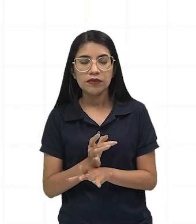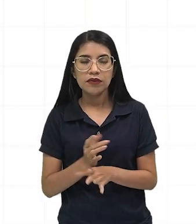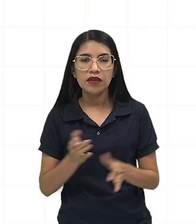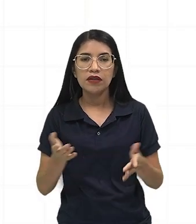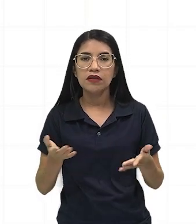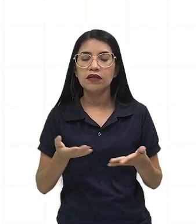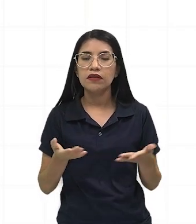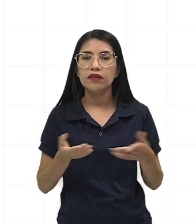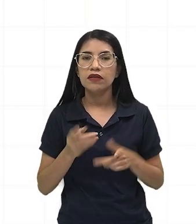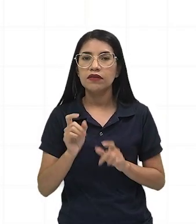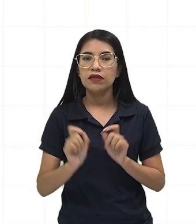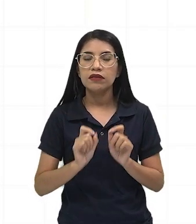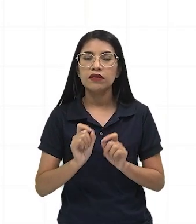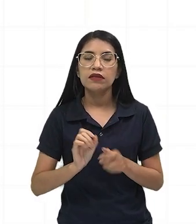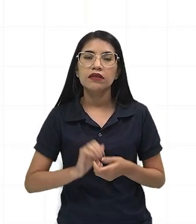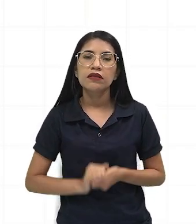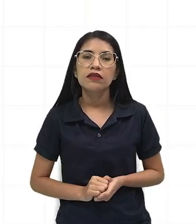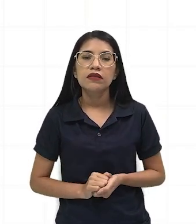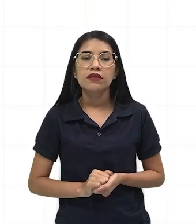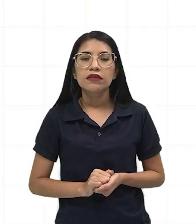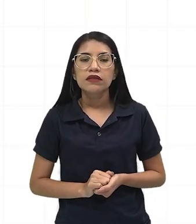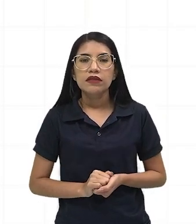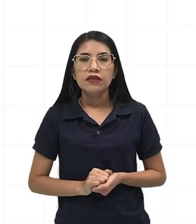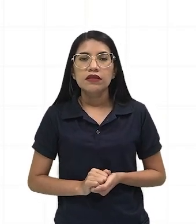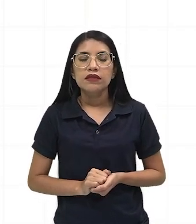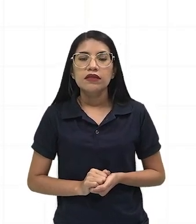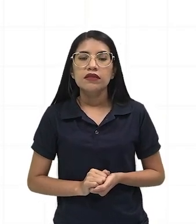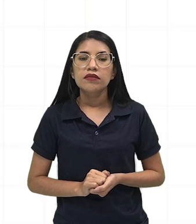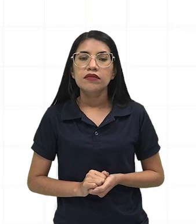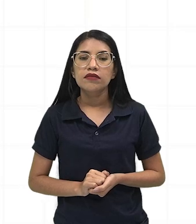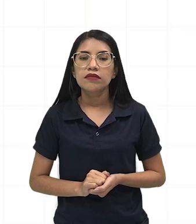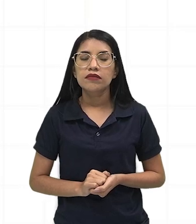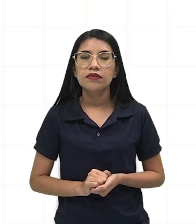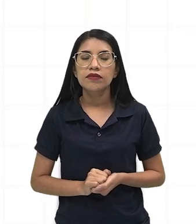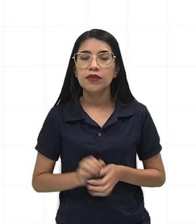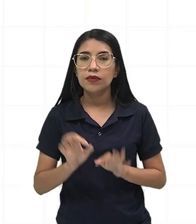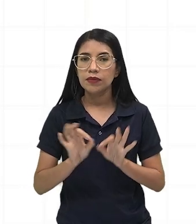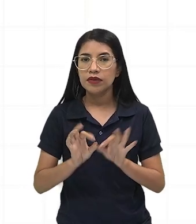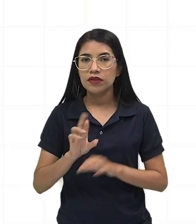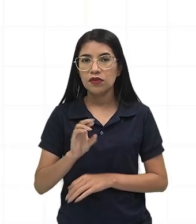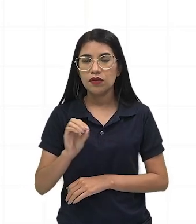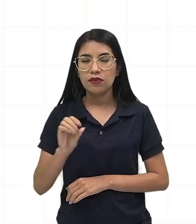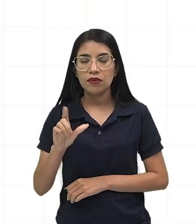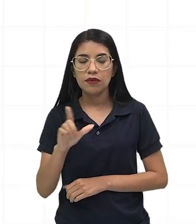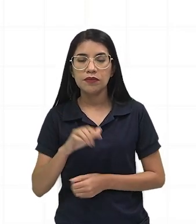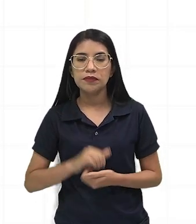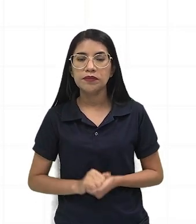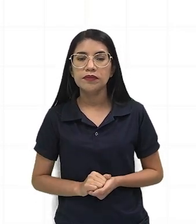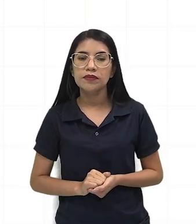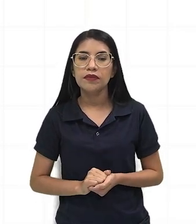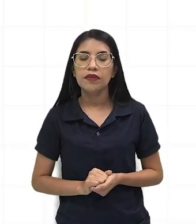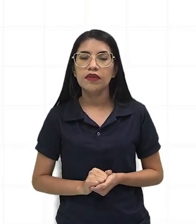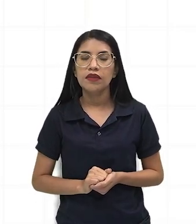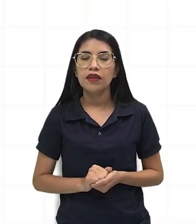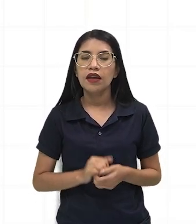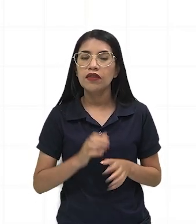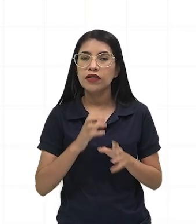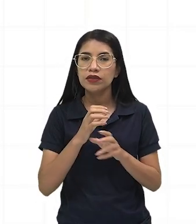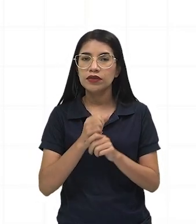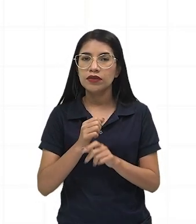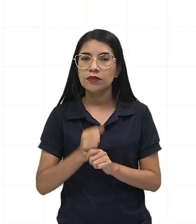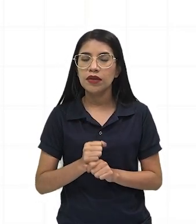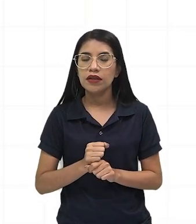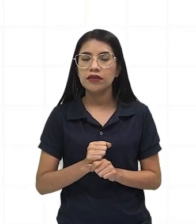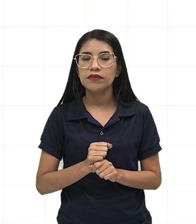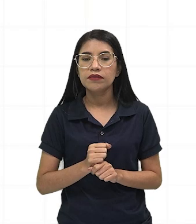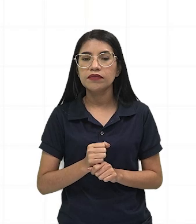né? Organizou, beleza. Organizar quem? O rol. Aí você vai somar esses elementos, olha, está